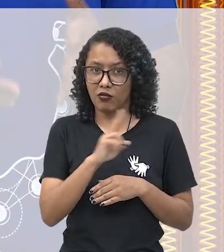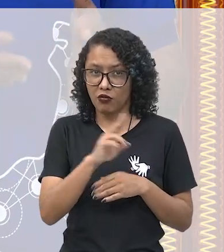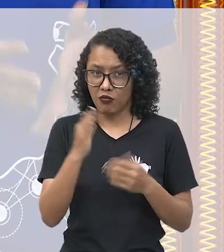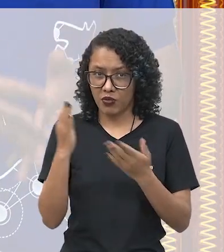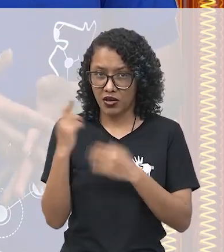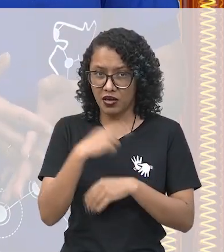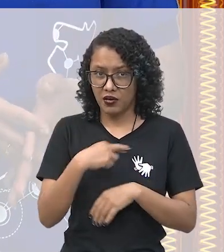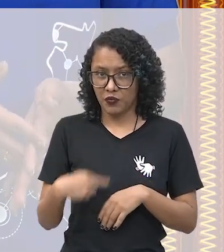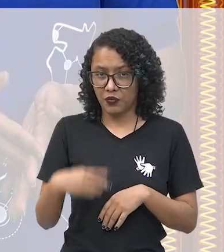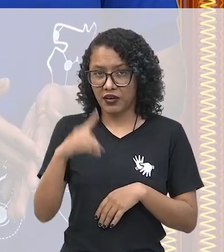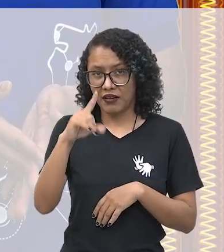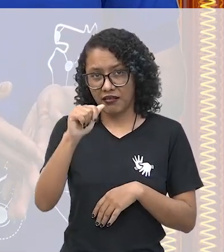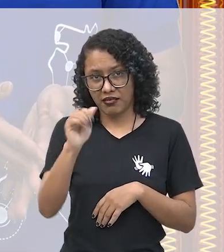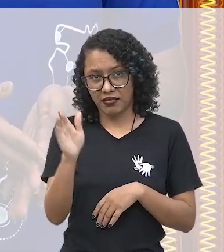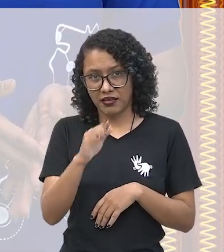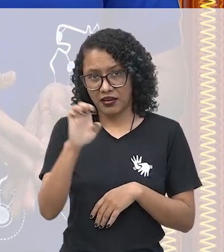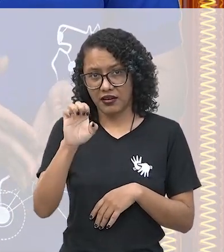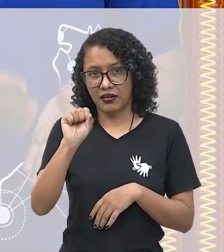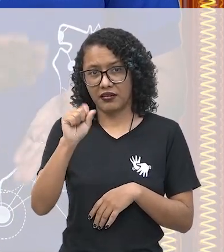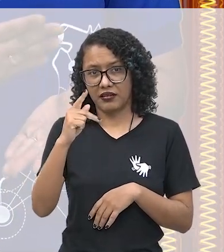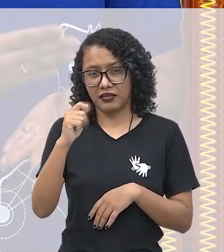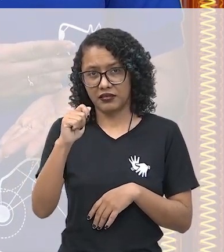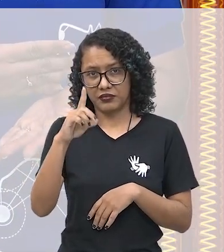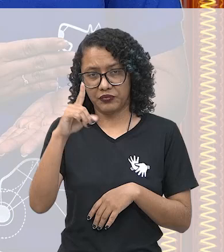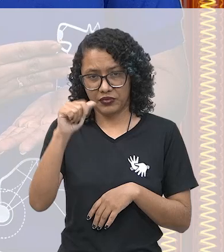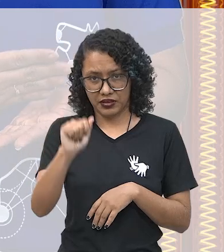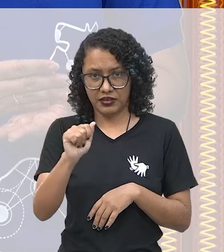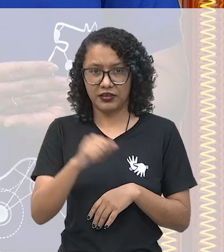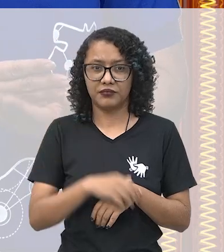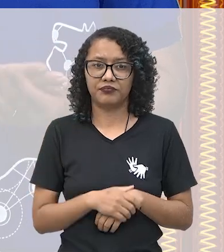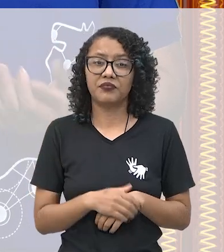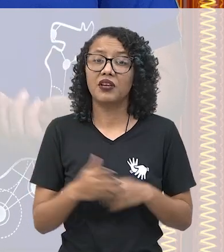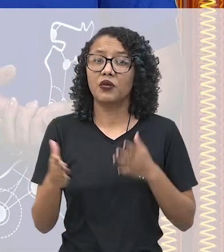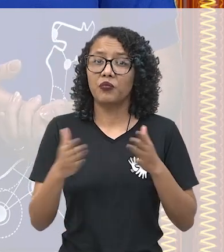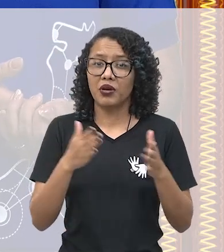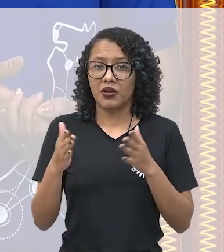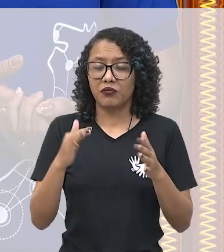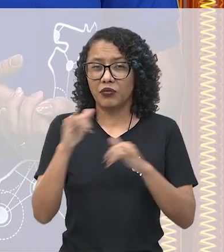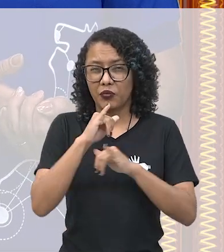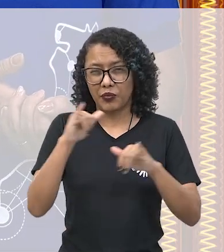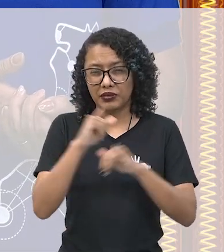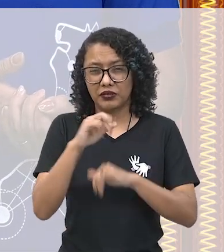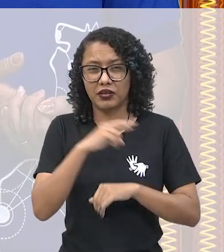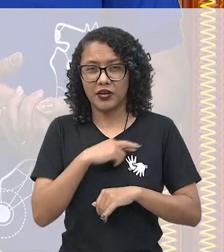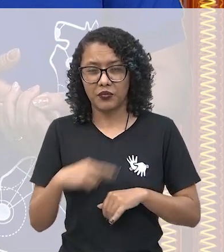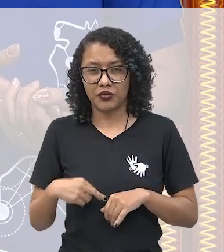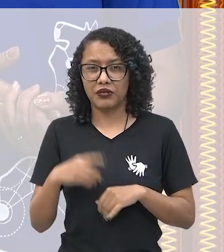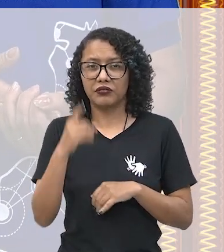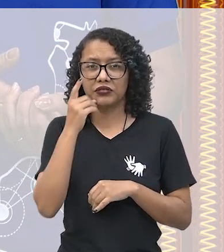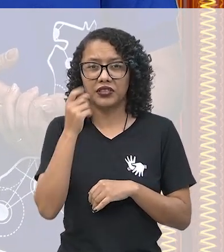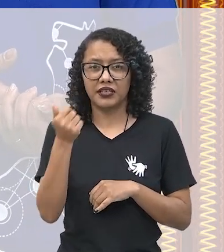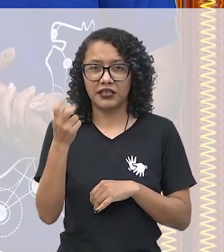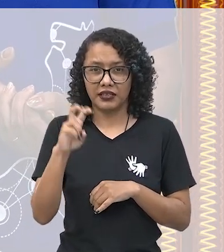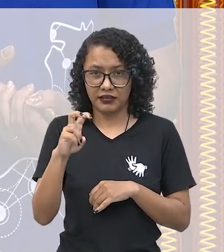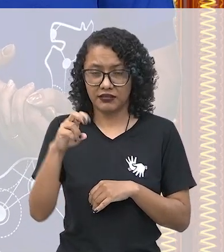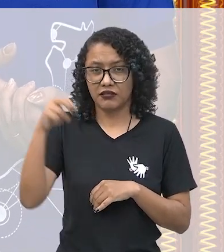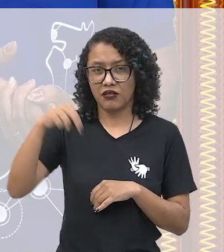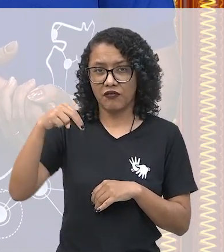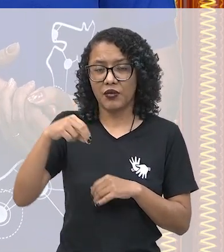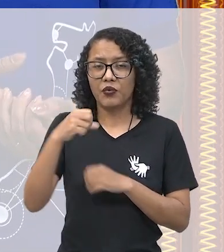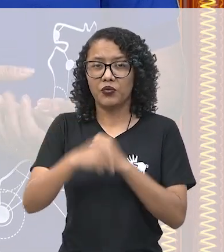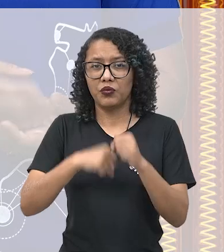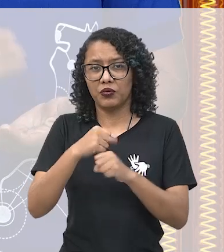Espada. O período entre a proclamação da República em 15 de novembro de 1889 e a promulgação